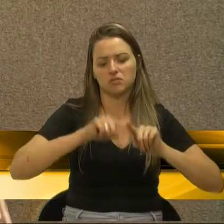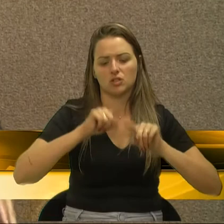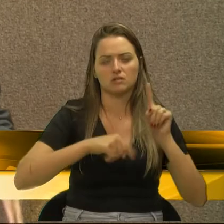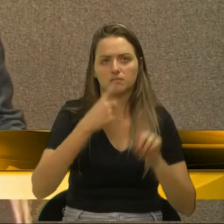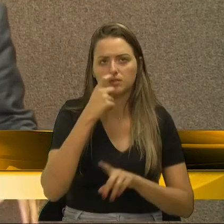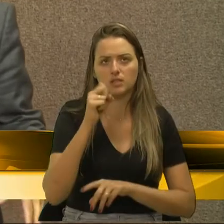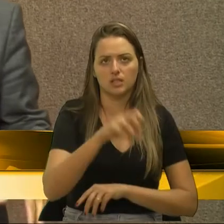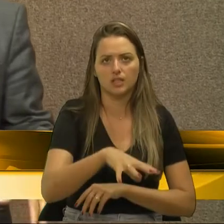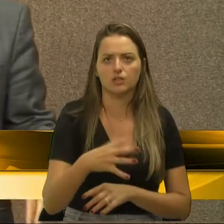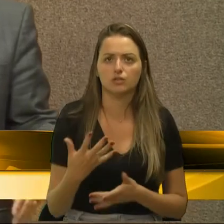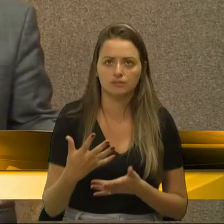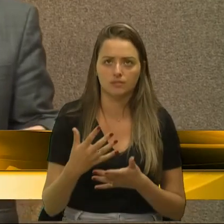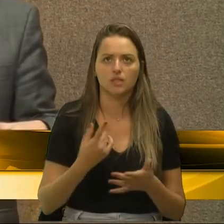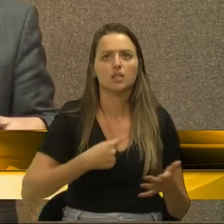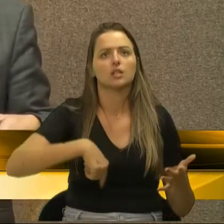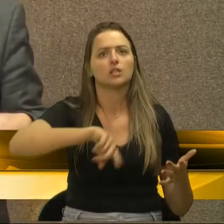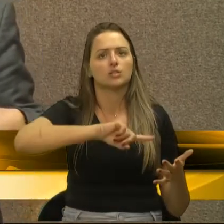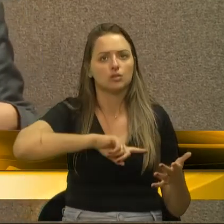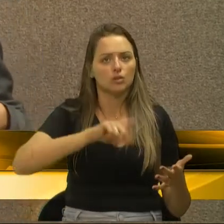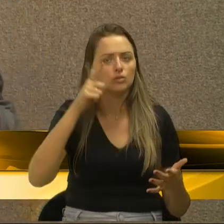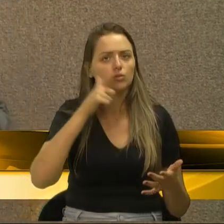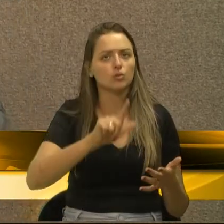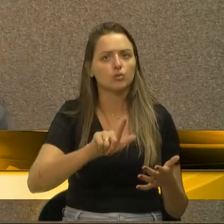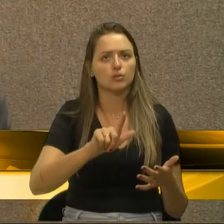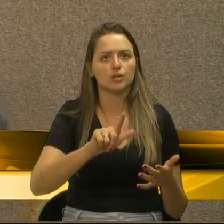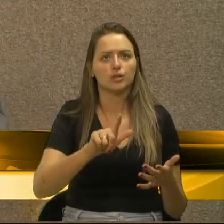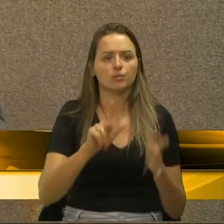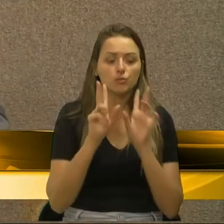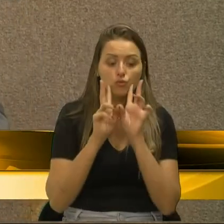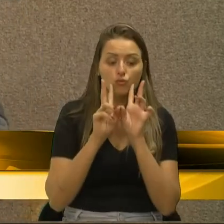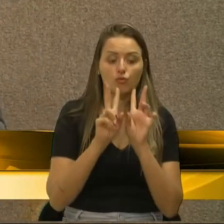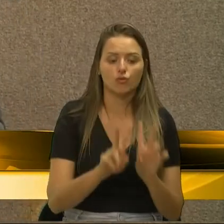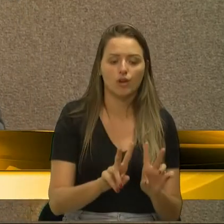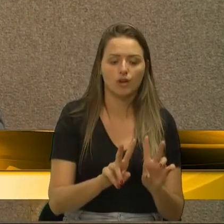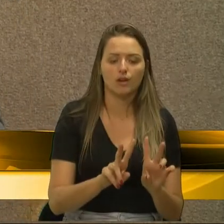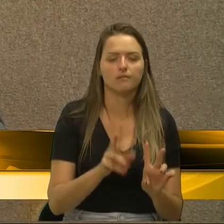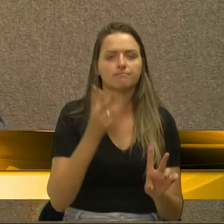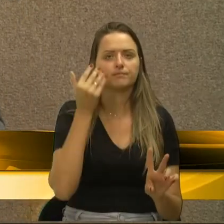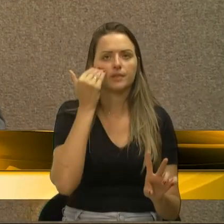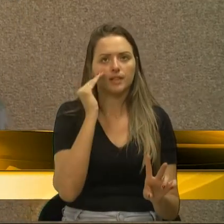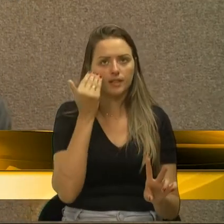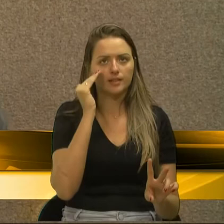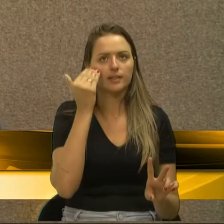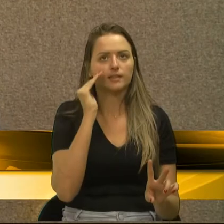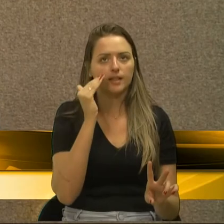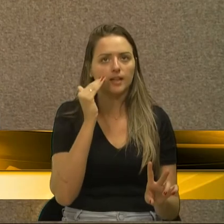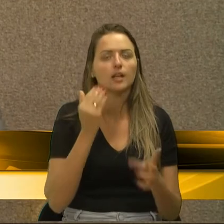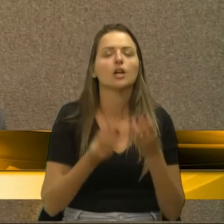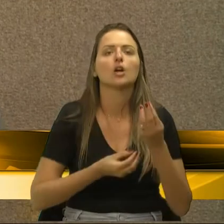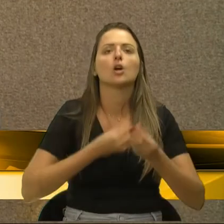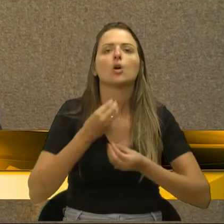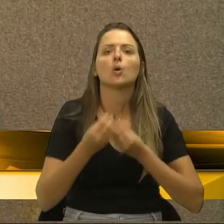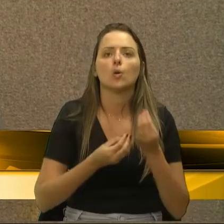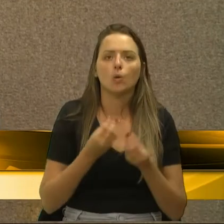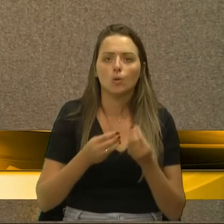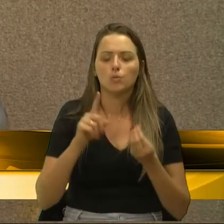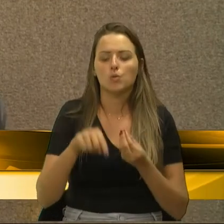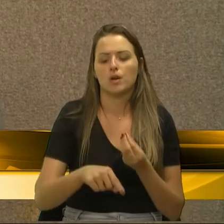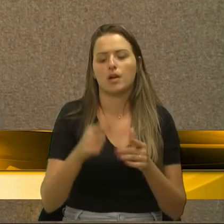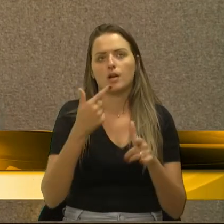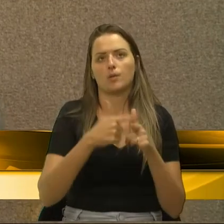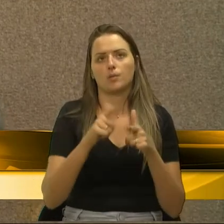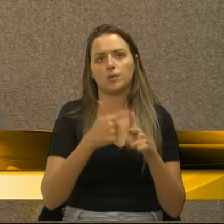Então nós conseguimos ali, infelizmente, ver e compreender o quanto é um